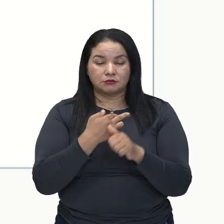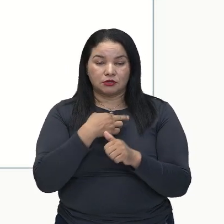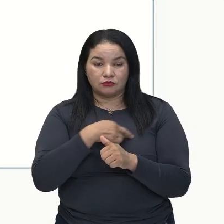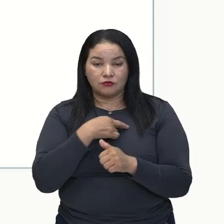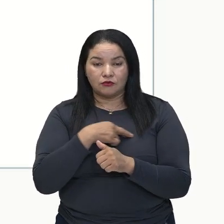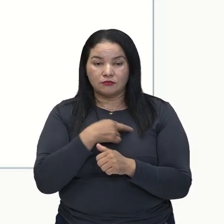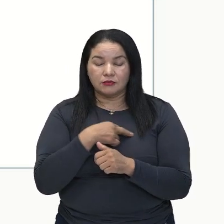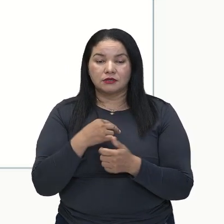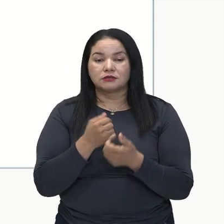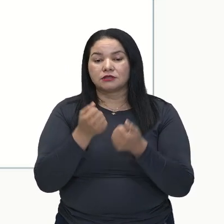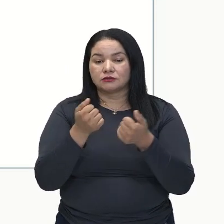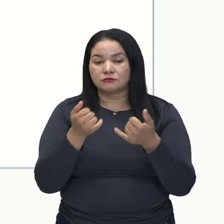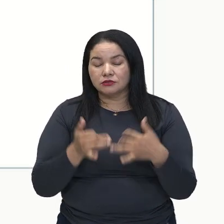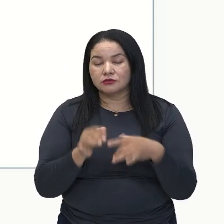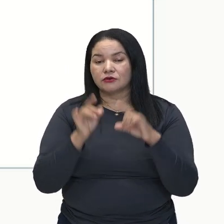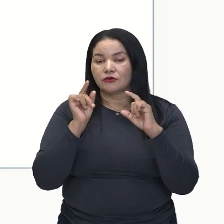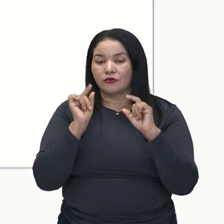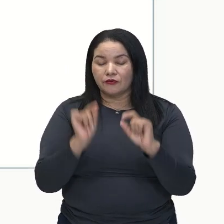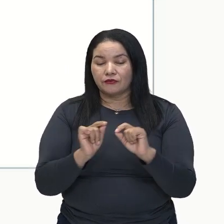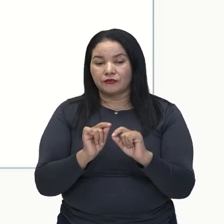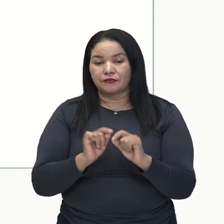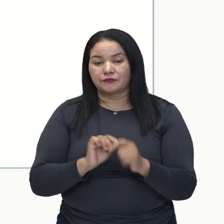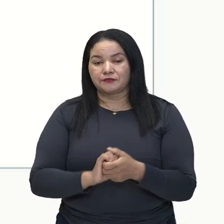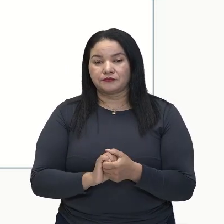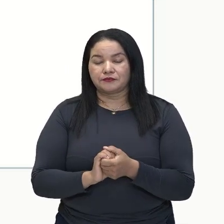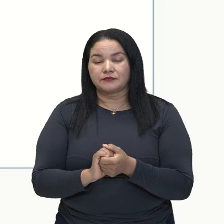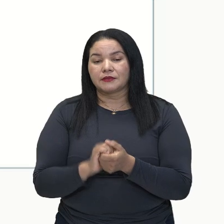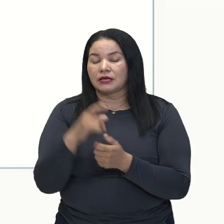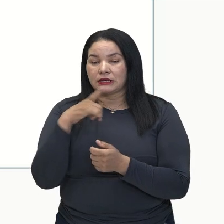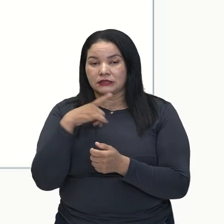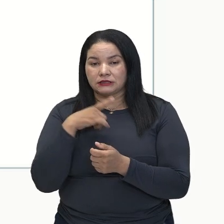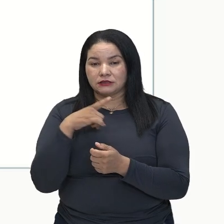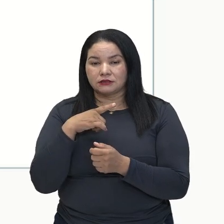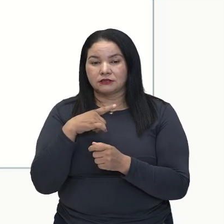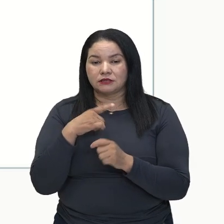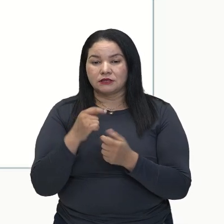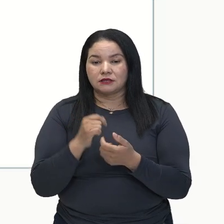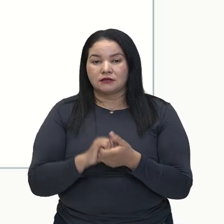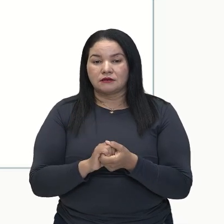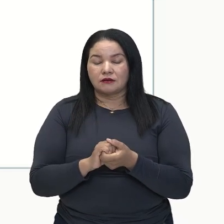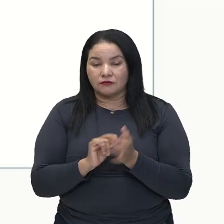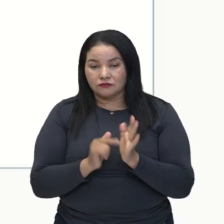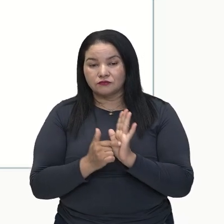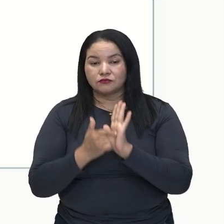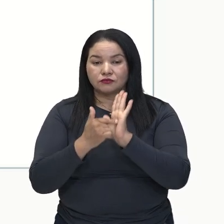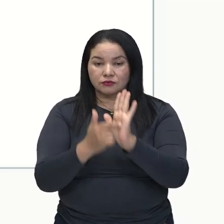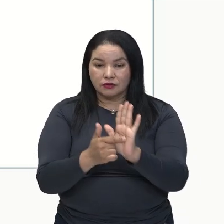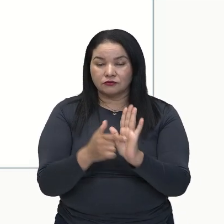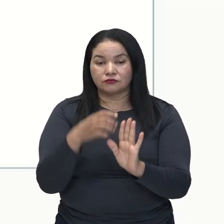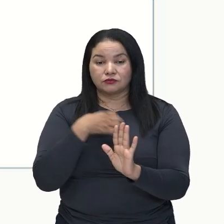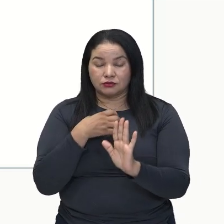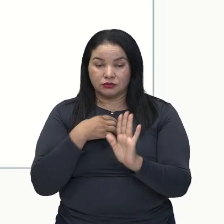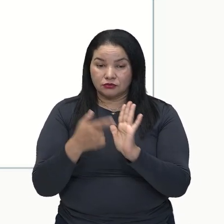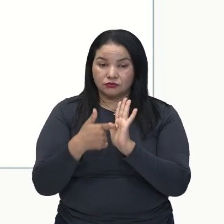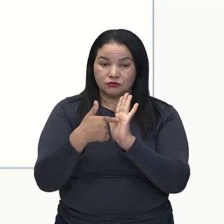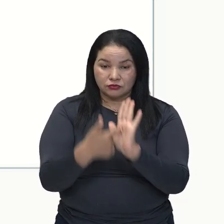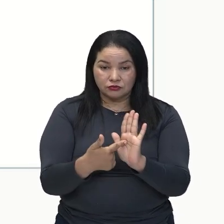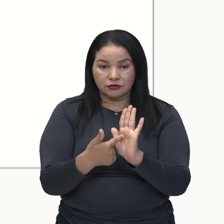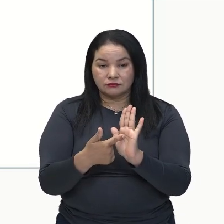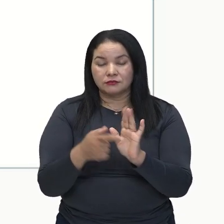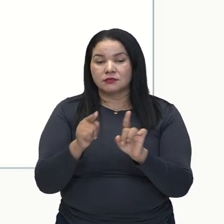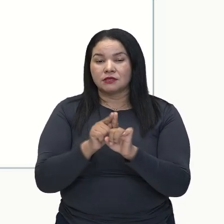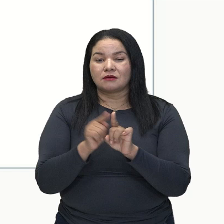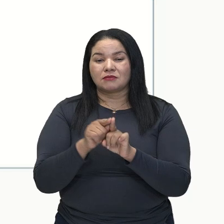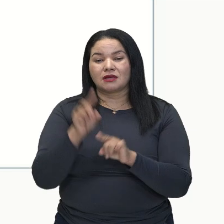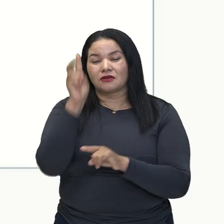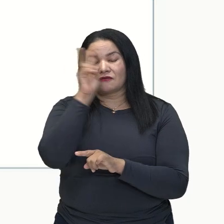Oriente, é que eu tenho isso de uma forma mais destacada, com mais destaque. Então ela faz uma reflexão